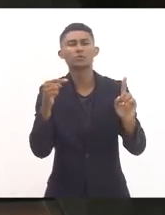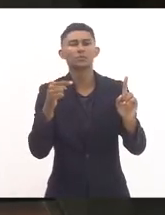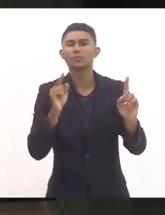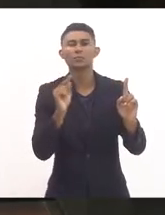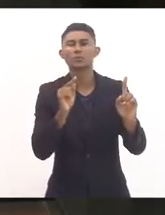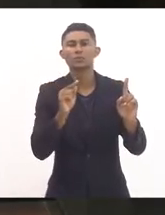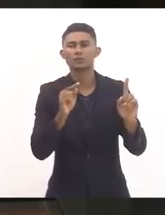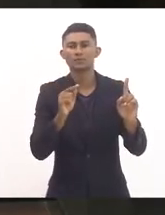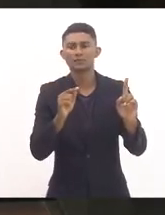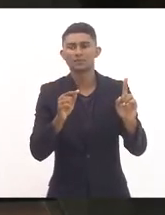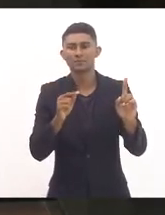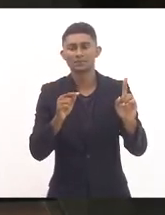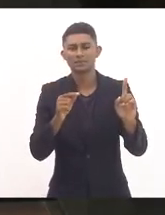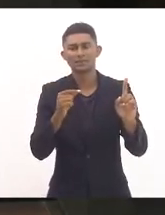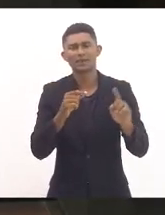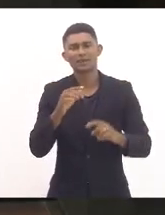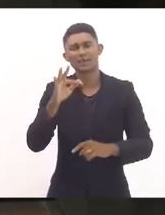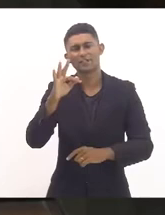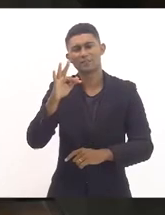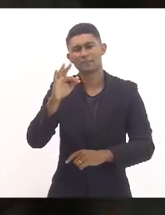famoso FEBEAPÁ,